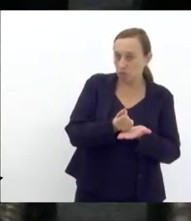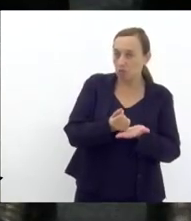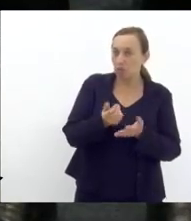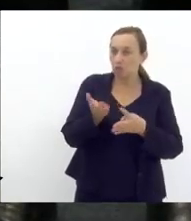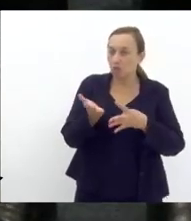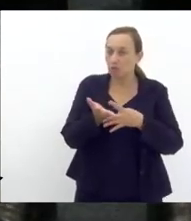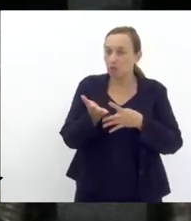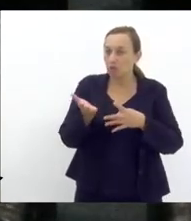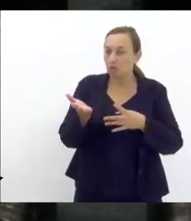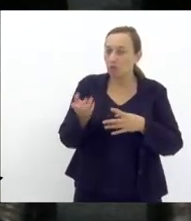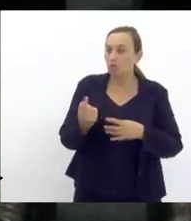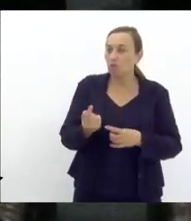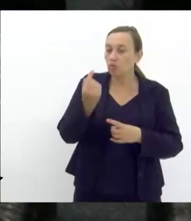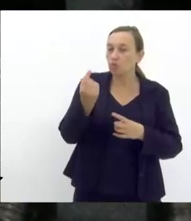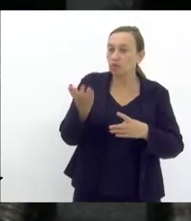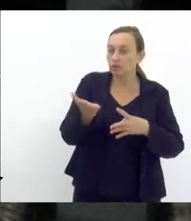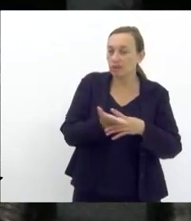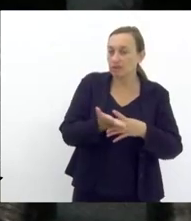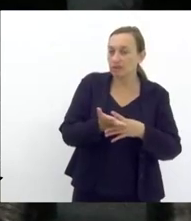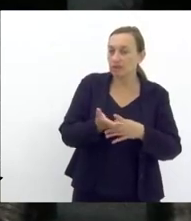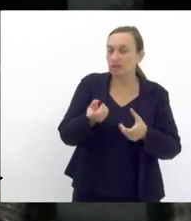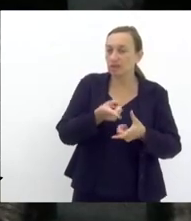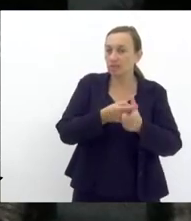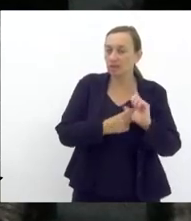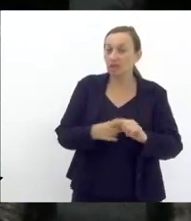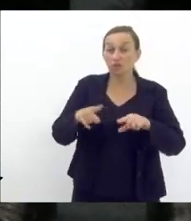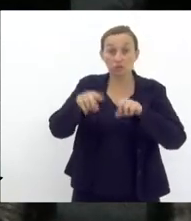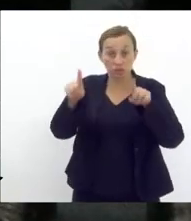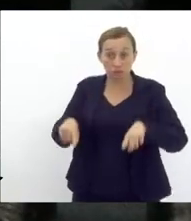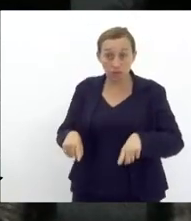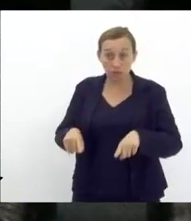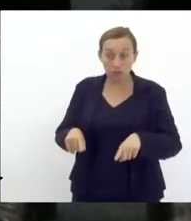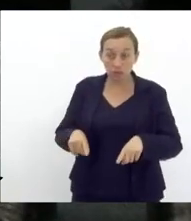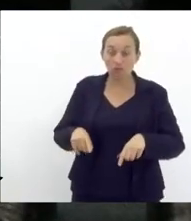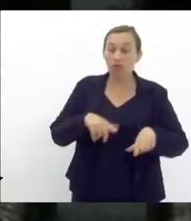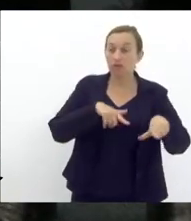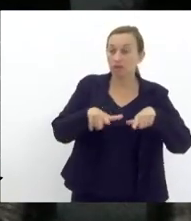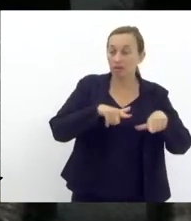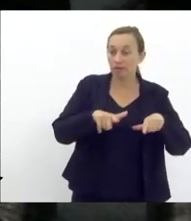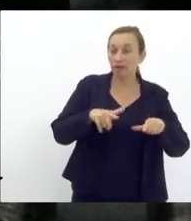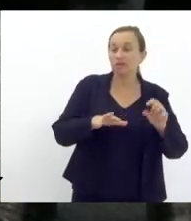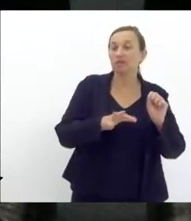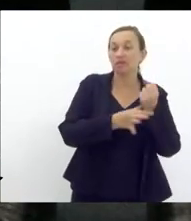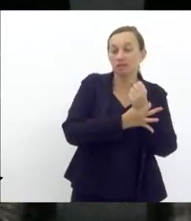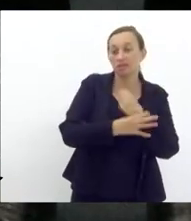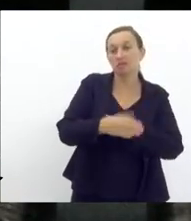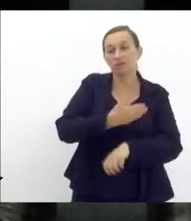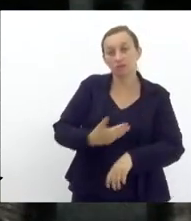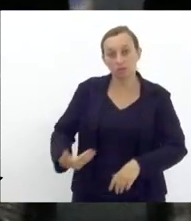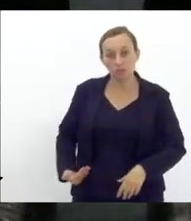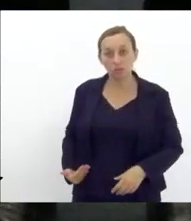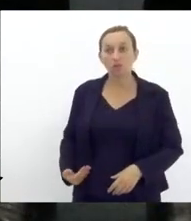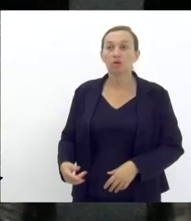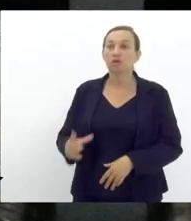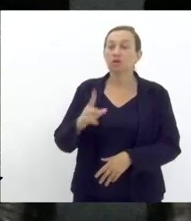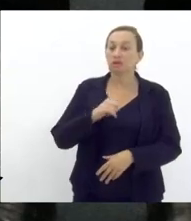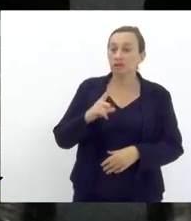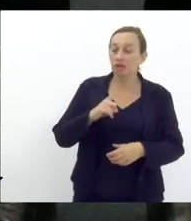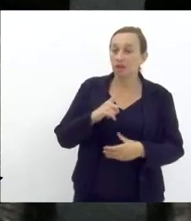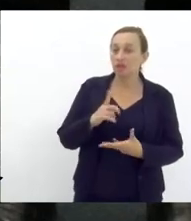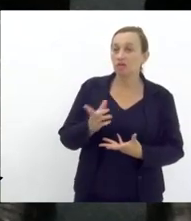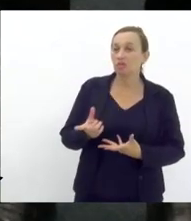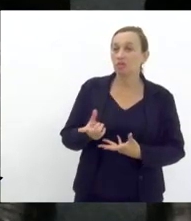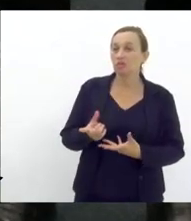parcela única aos dependentes dos Servidores que atuam na segurança pública e que tenham vindo